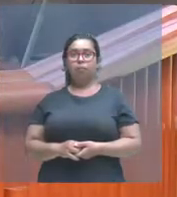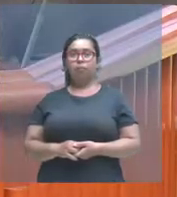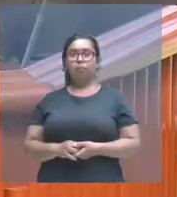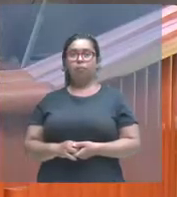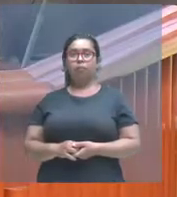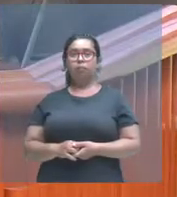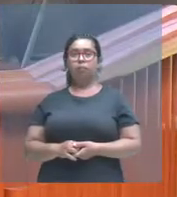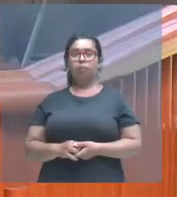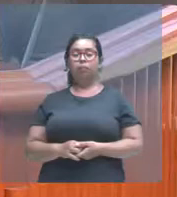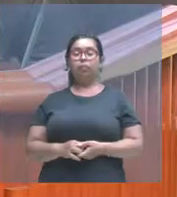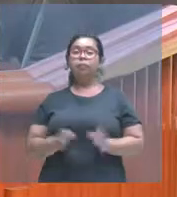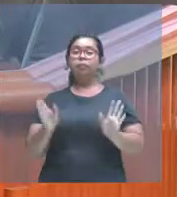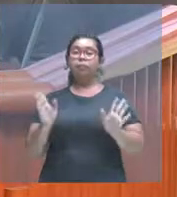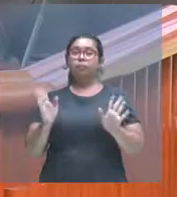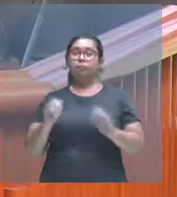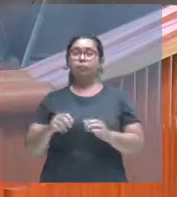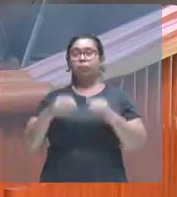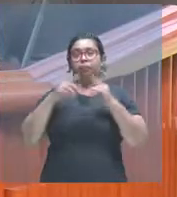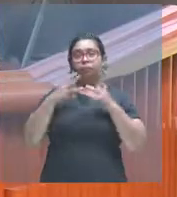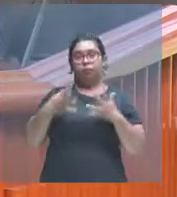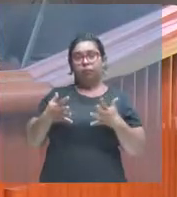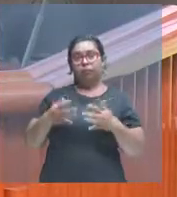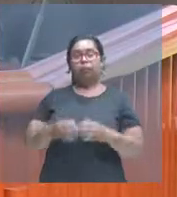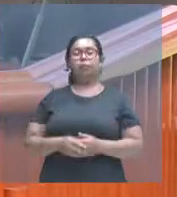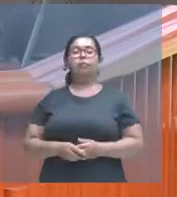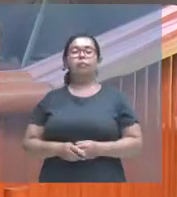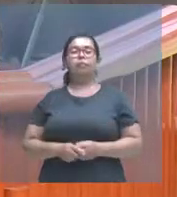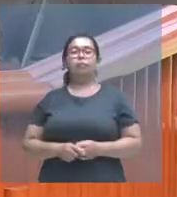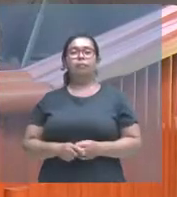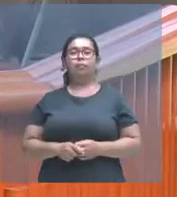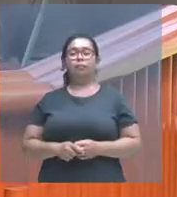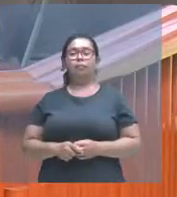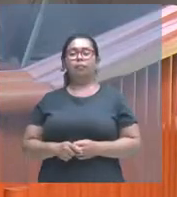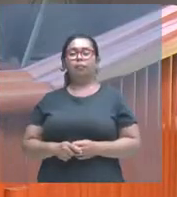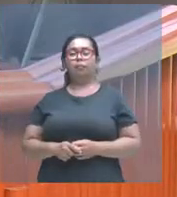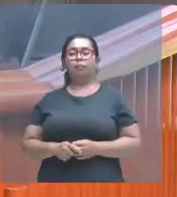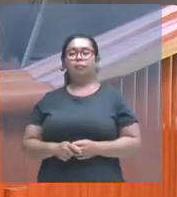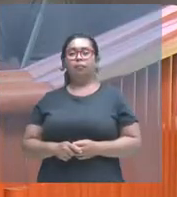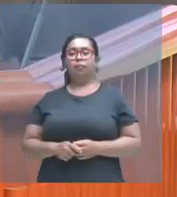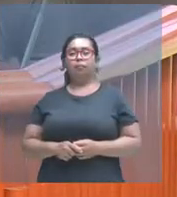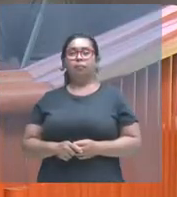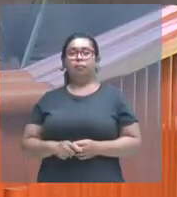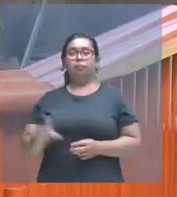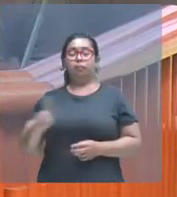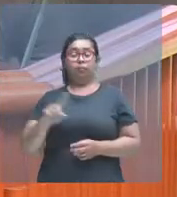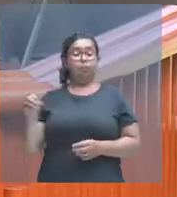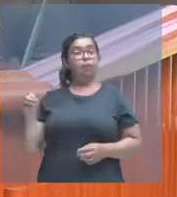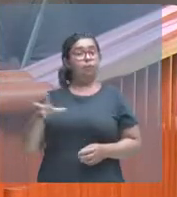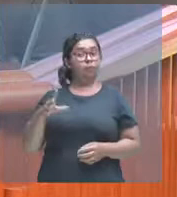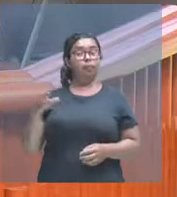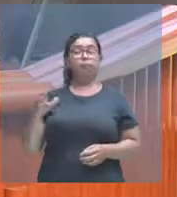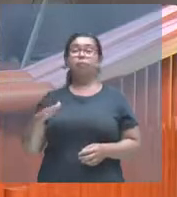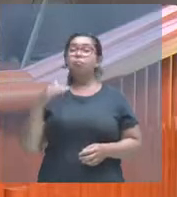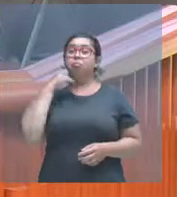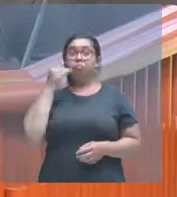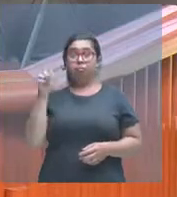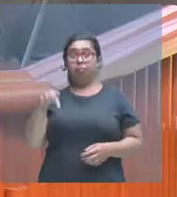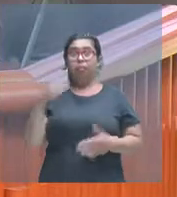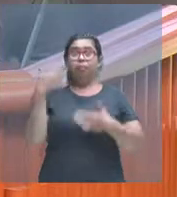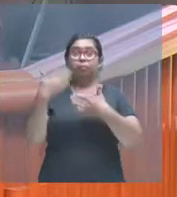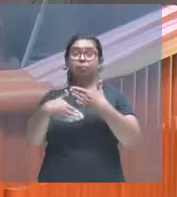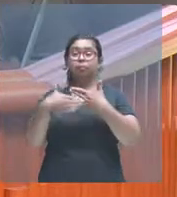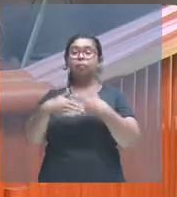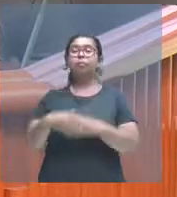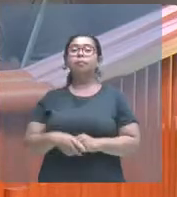Vamos às exposições de motivos. Não é novidade para ninguém aqui presente, mas nós